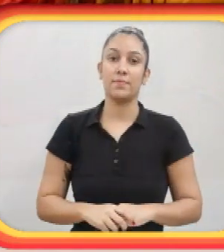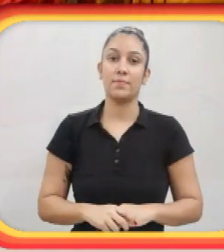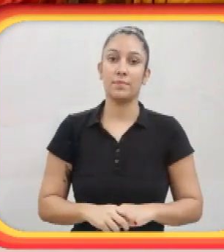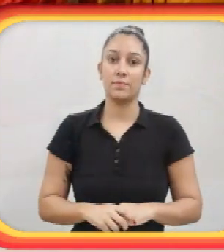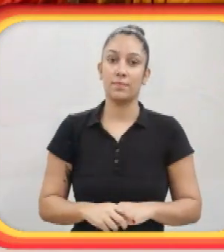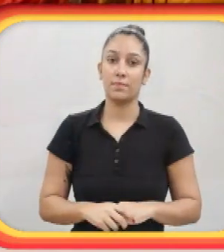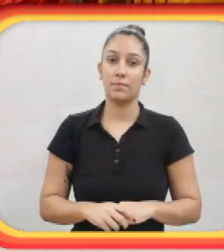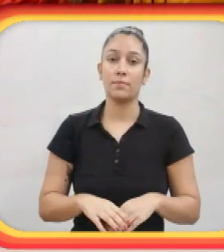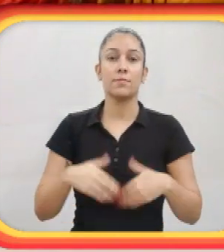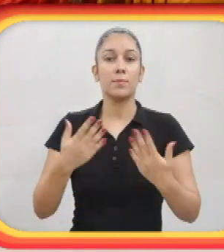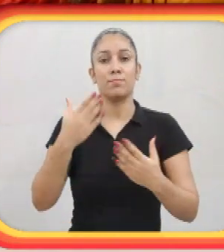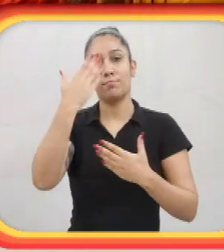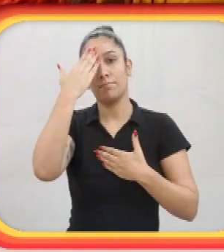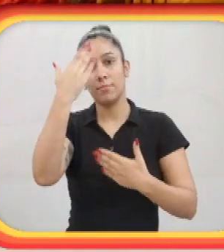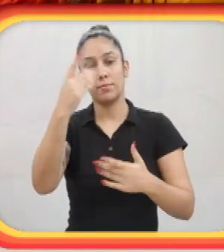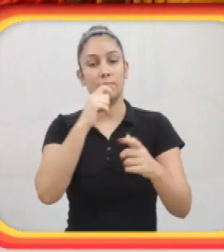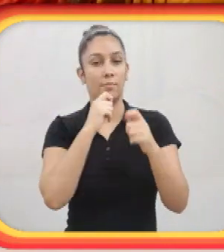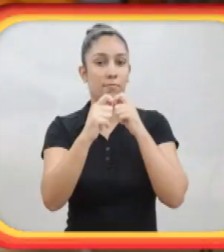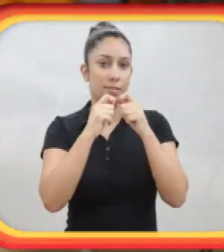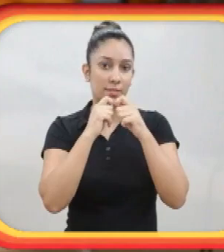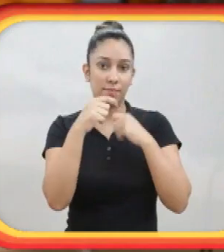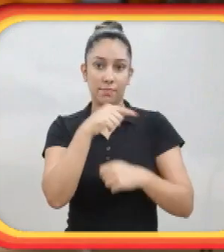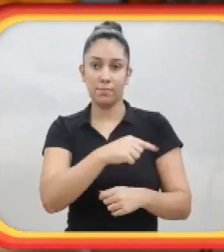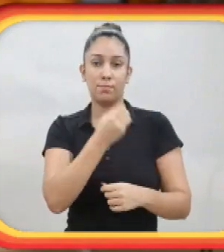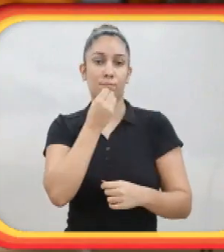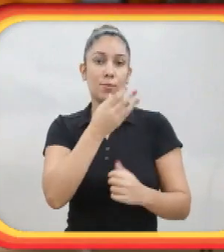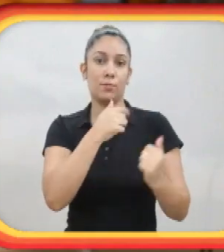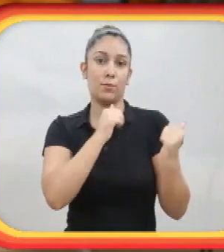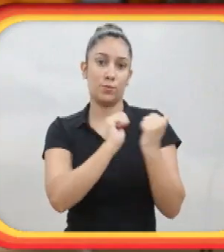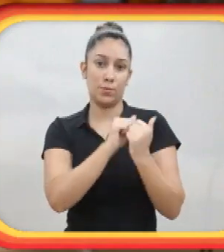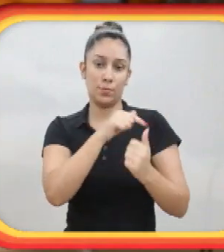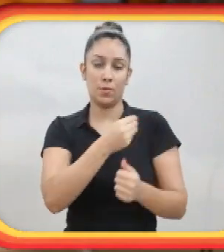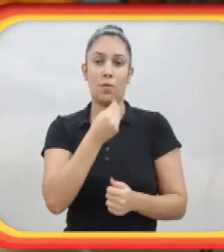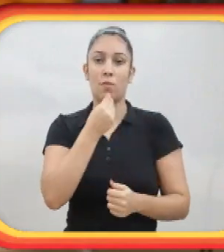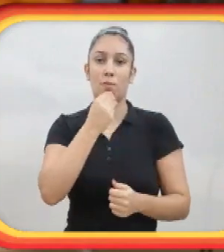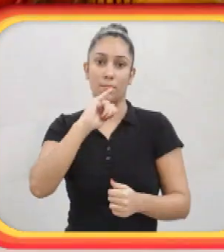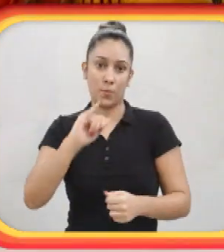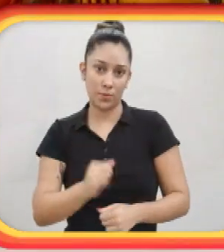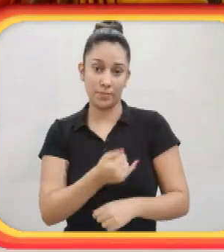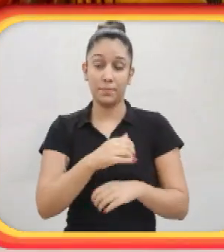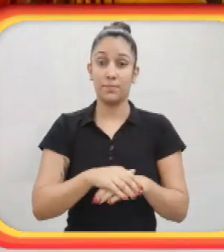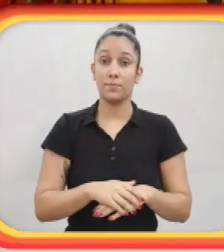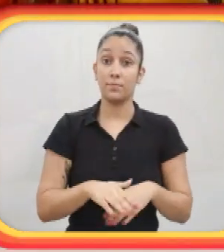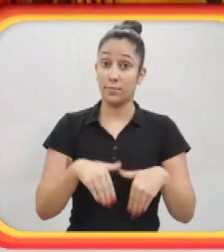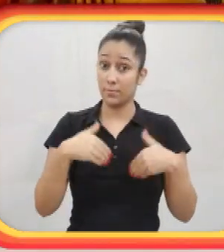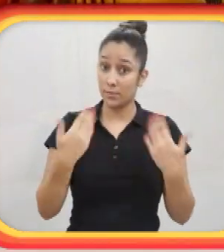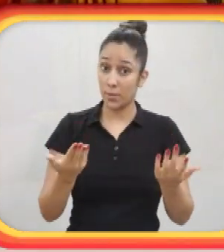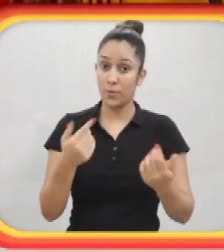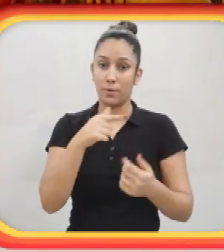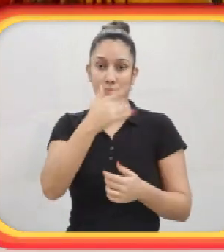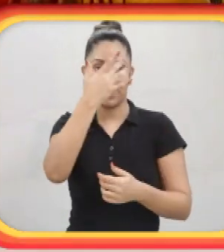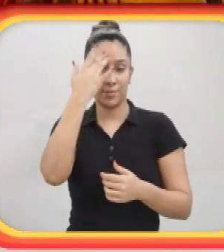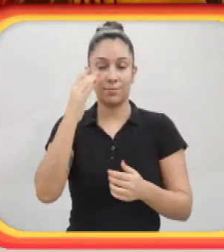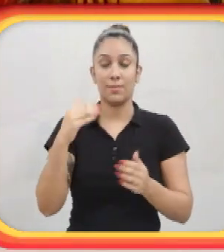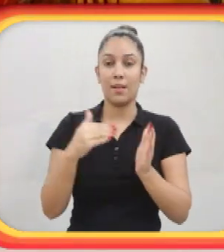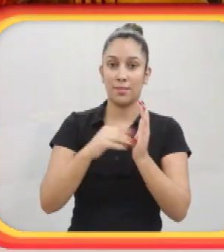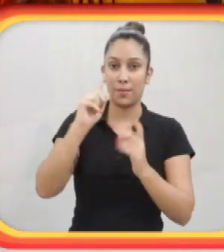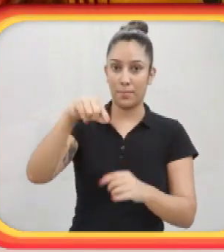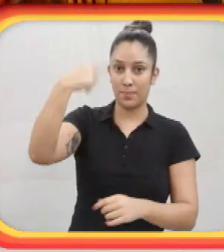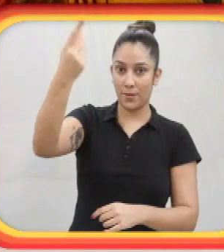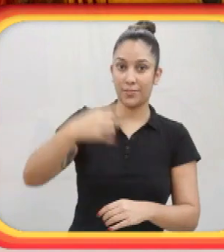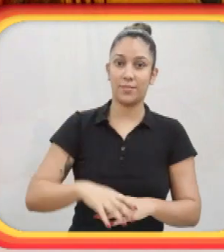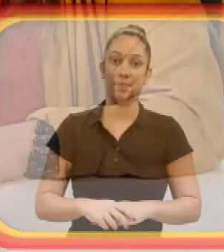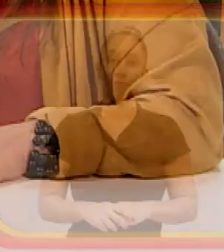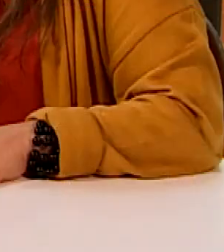alguma coisa. Então, a autonomia está totalmente interligada a isso. Fê, obrigado pela sua entrevista. Muito